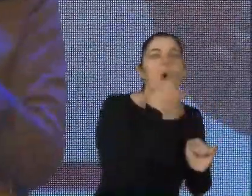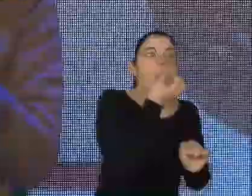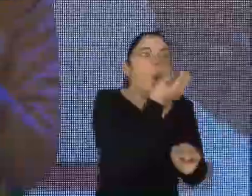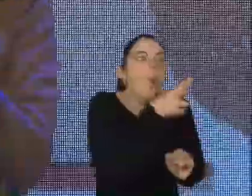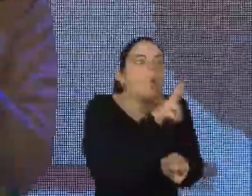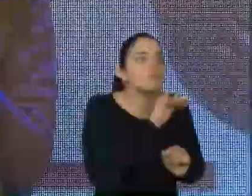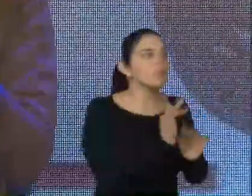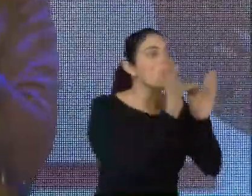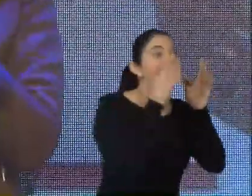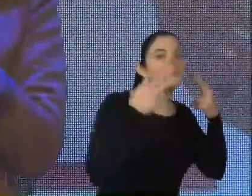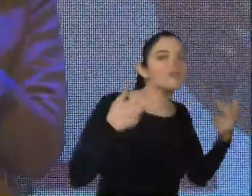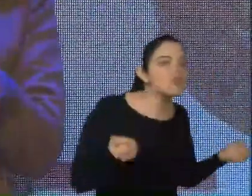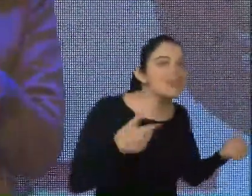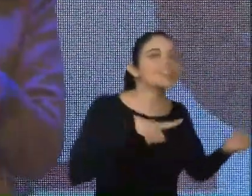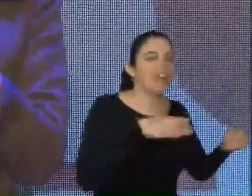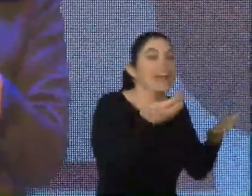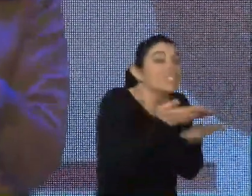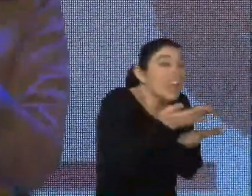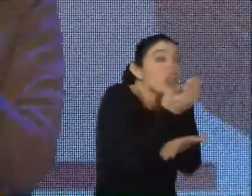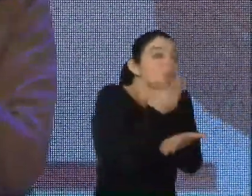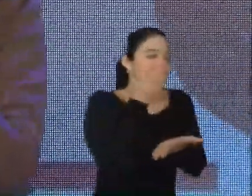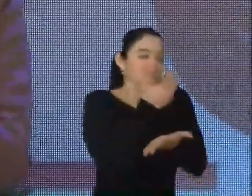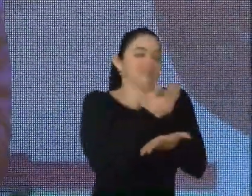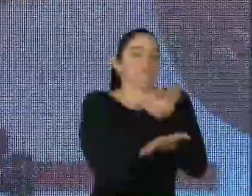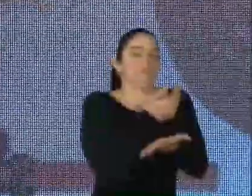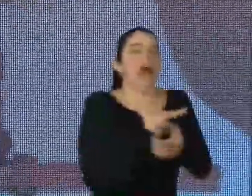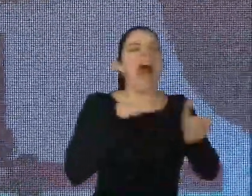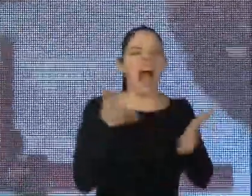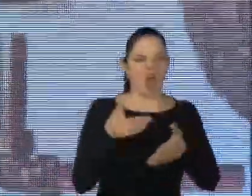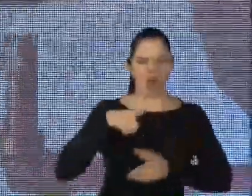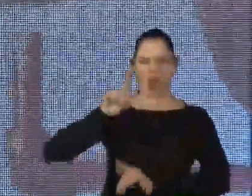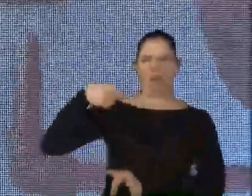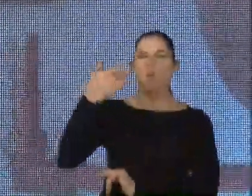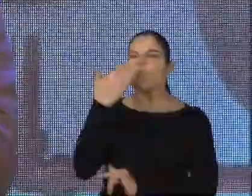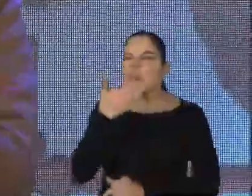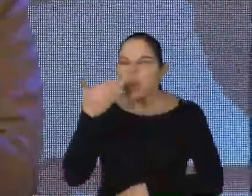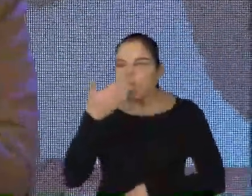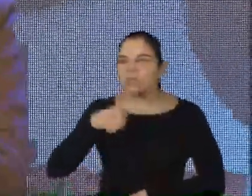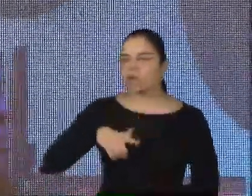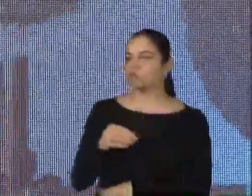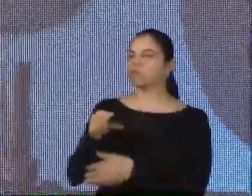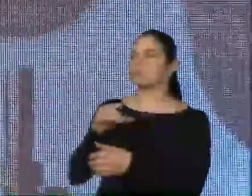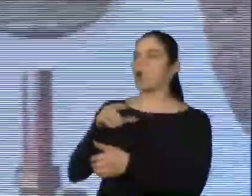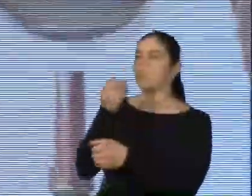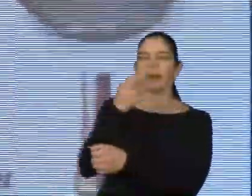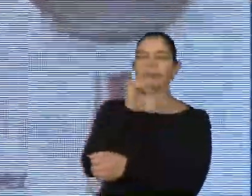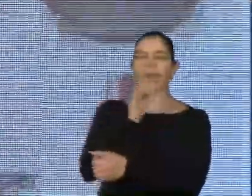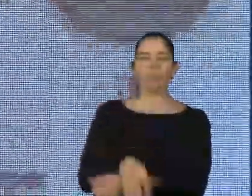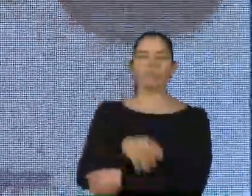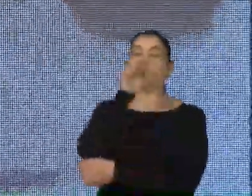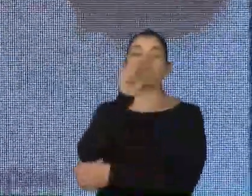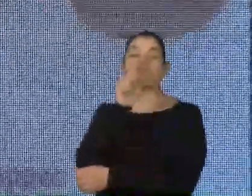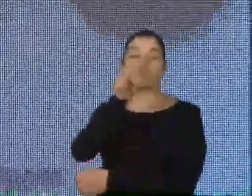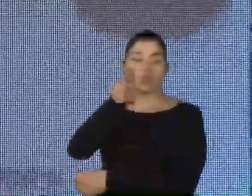Esses são bons açúcares, mas aquele açúcar de você comer lá um doce, tomar um suco e ainda colocar lá 2 colheres